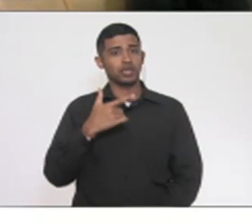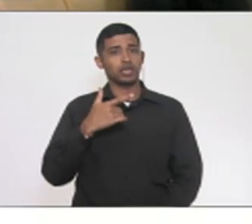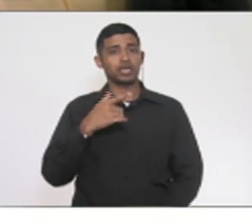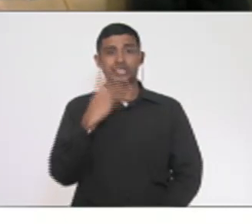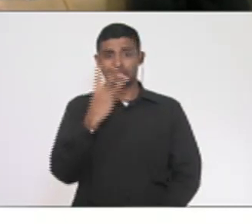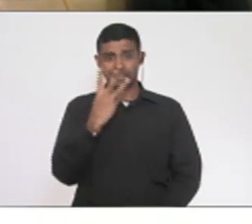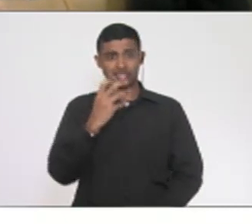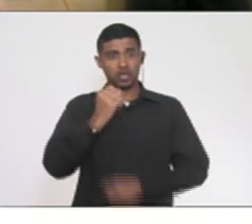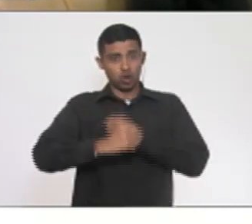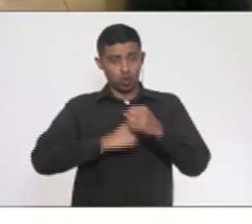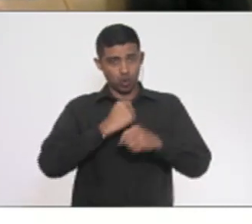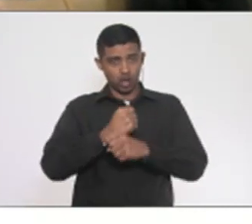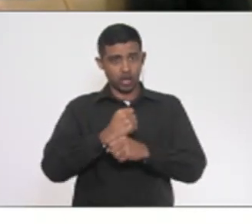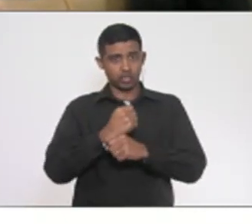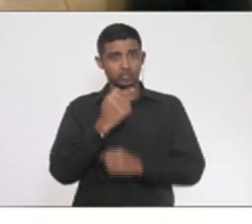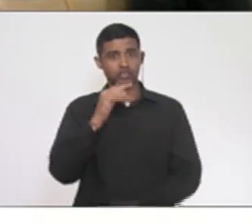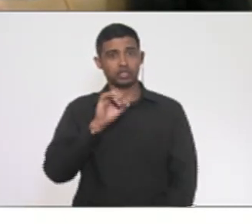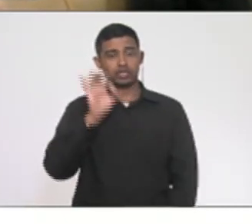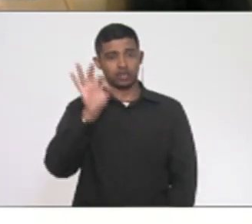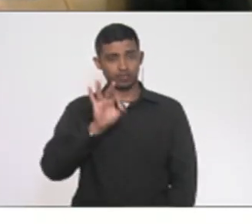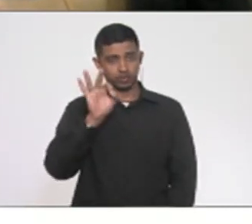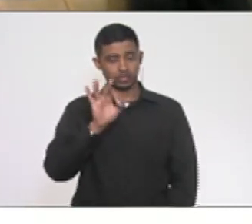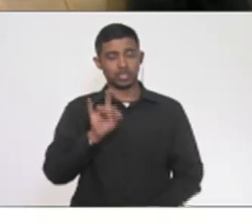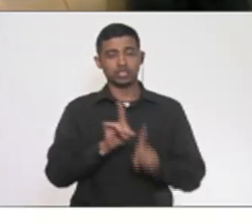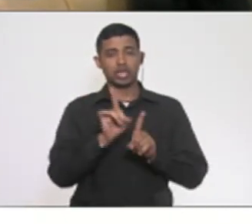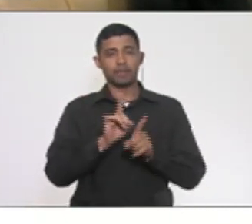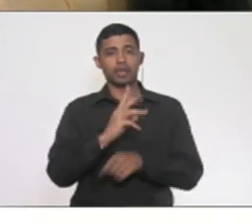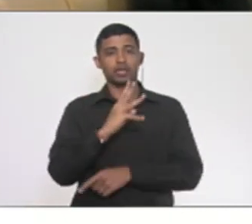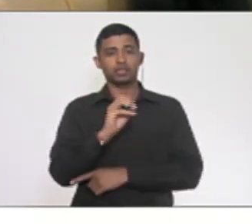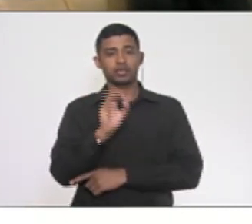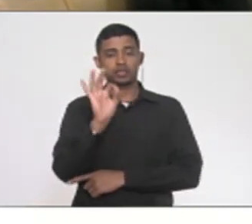de postalização e 30%